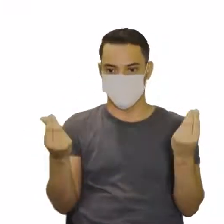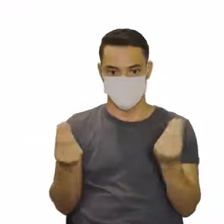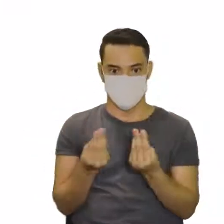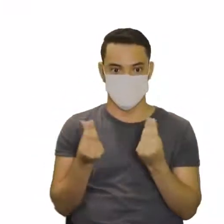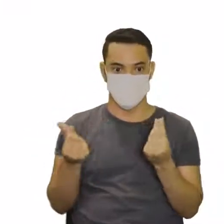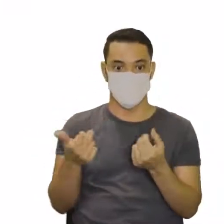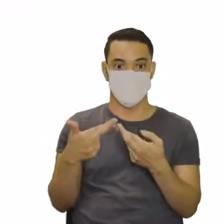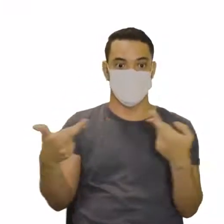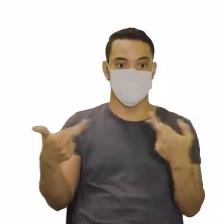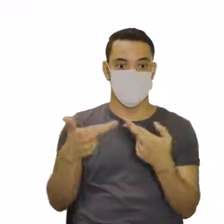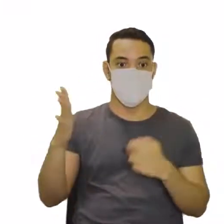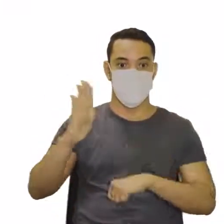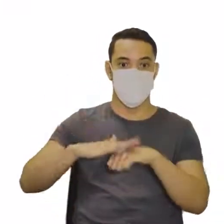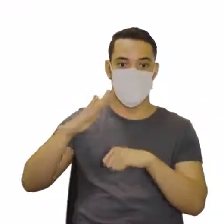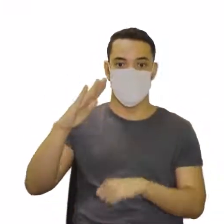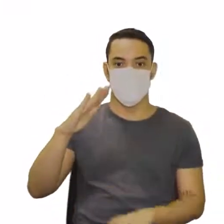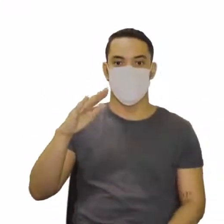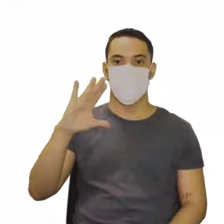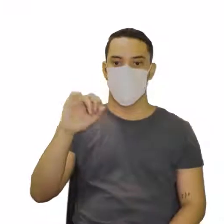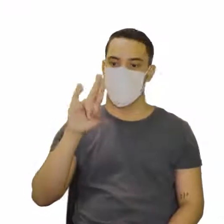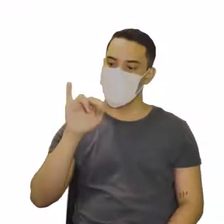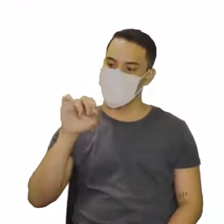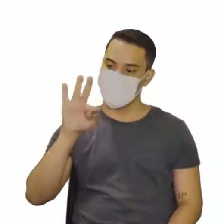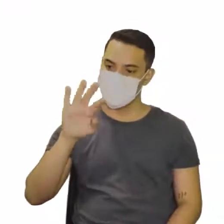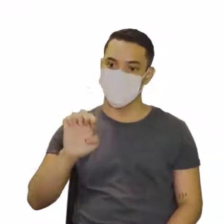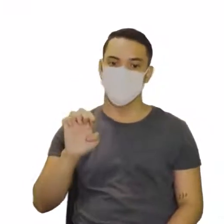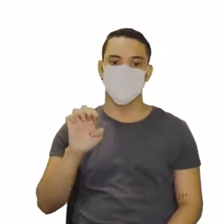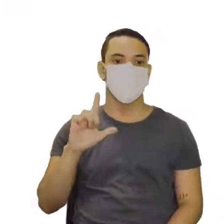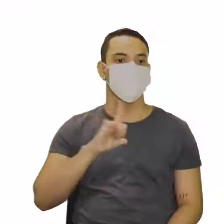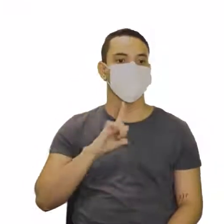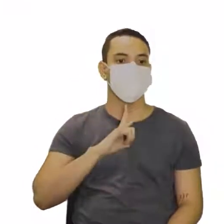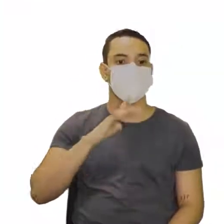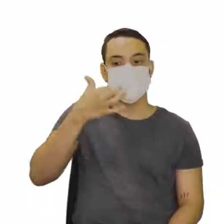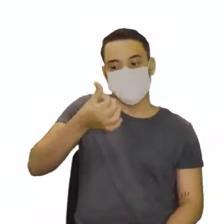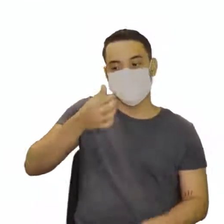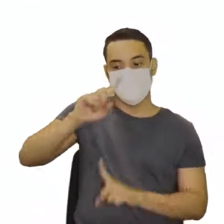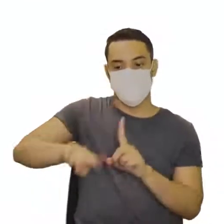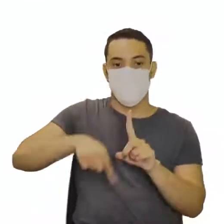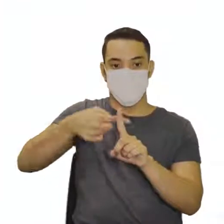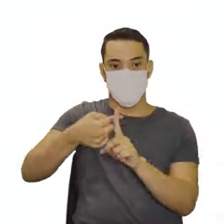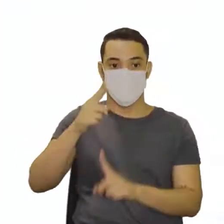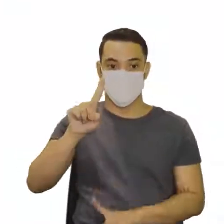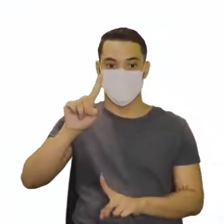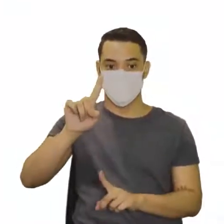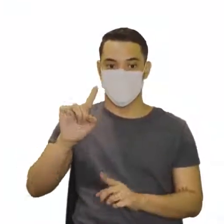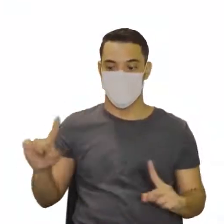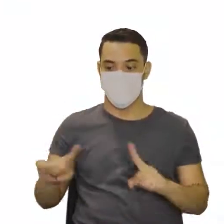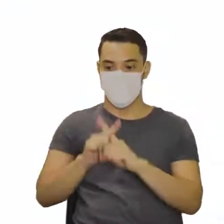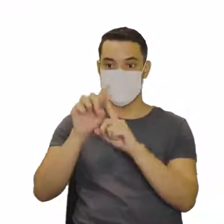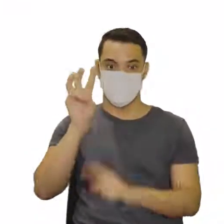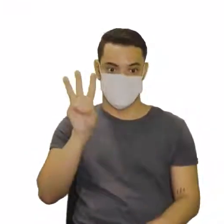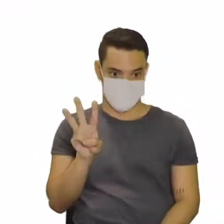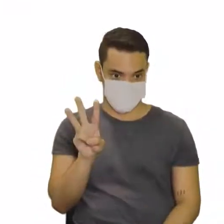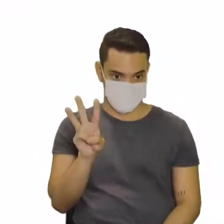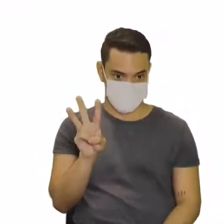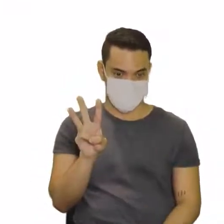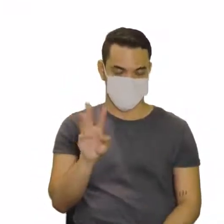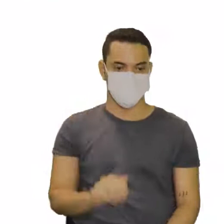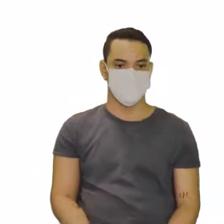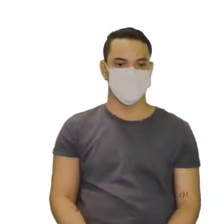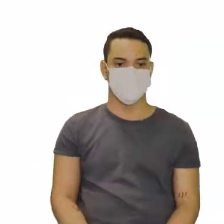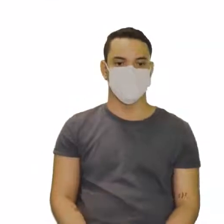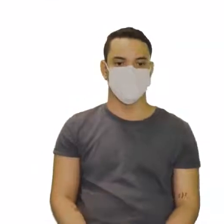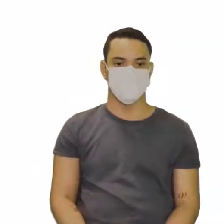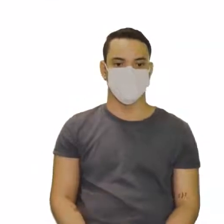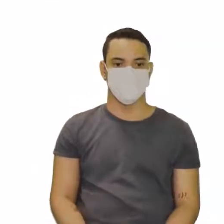resistência interna vezes a corrente. Então, ali eu vou ficar com quanto? Ó, 6 mais, nesse caso ali, ó, eu vou ter o mais, que